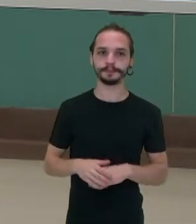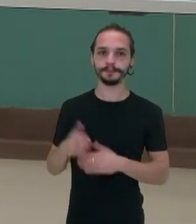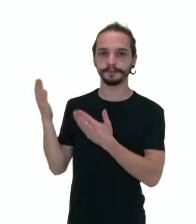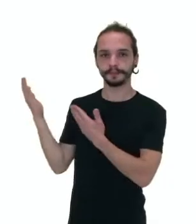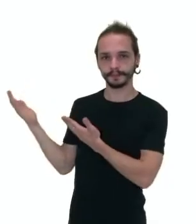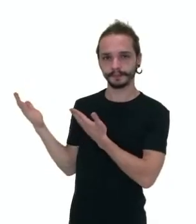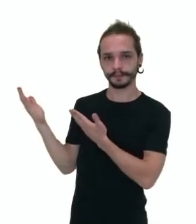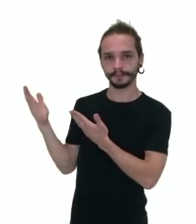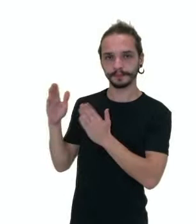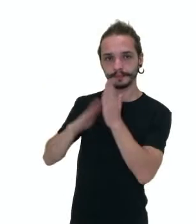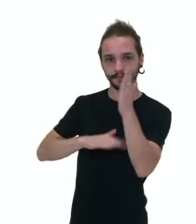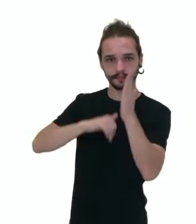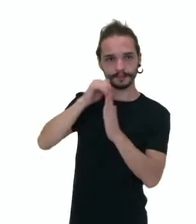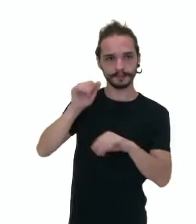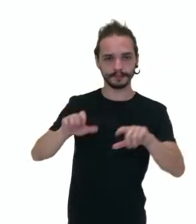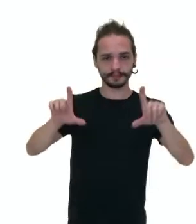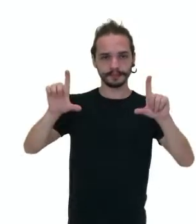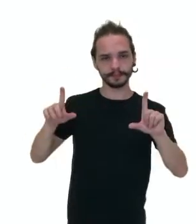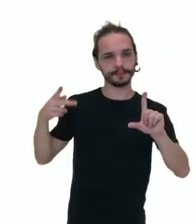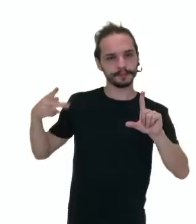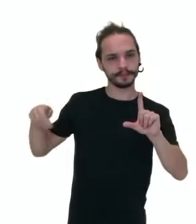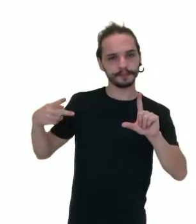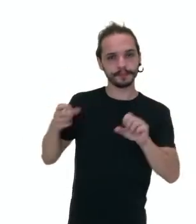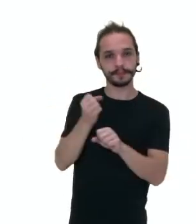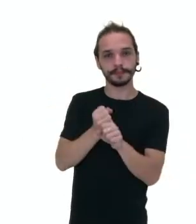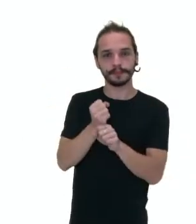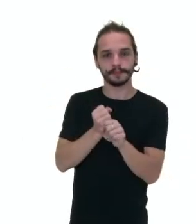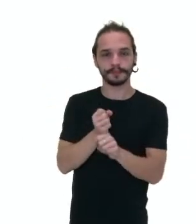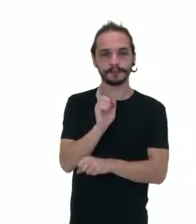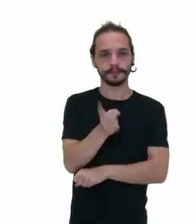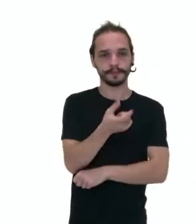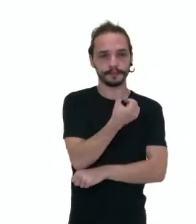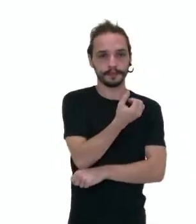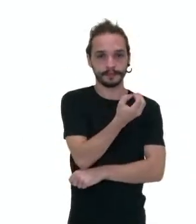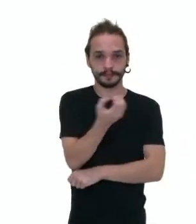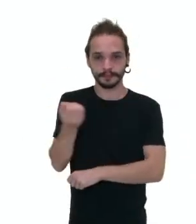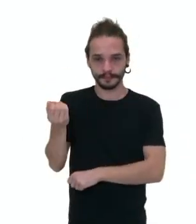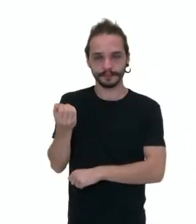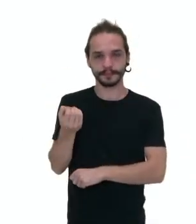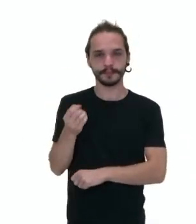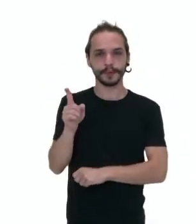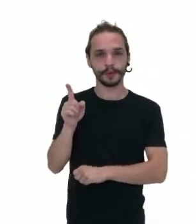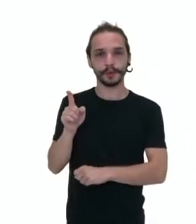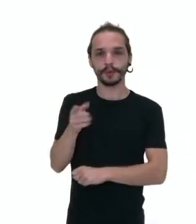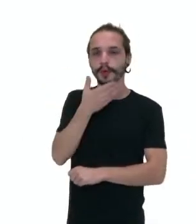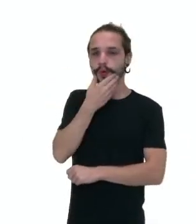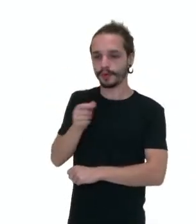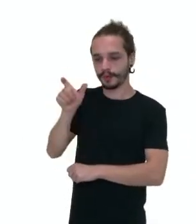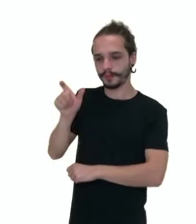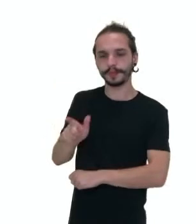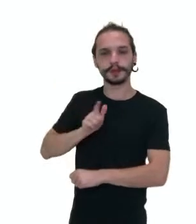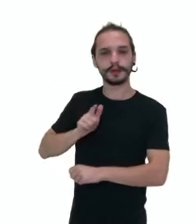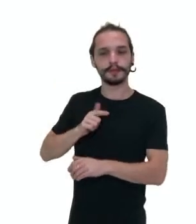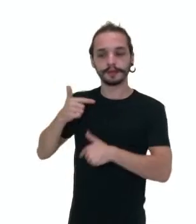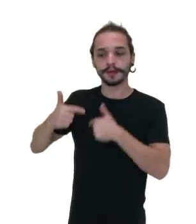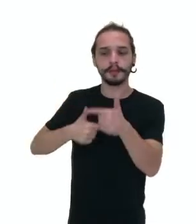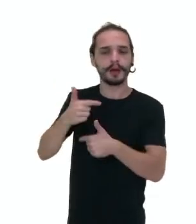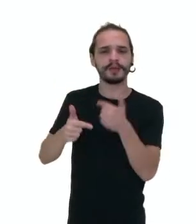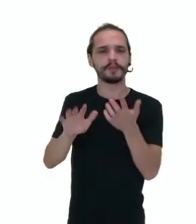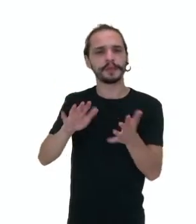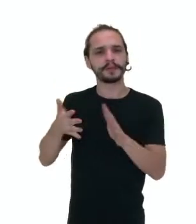de São Mateus, lá de 1600. Lembrando que Caravaggio teve mais ou menos 10 anos de carreira curta, ele morreu